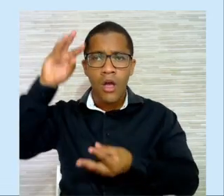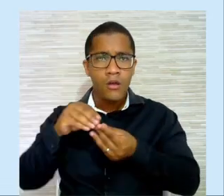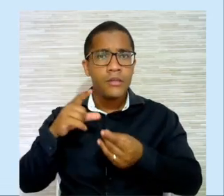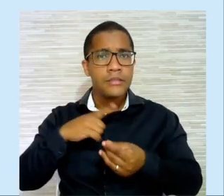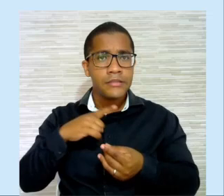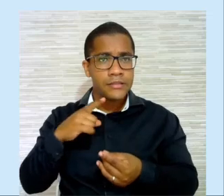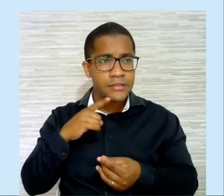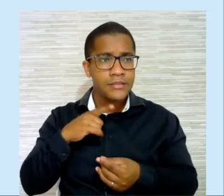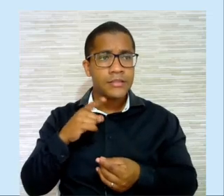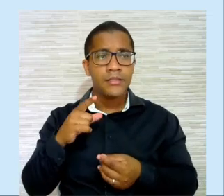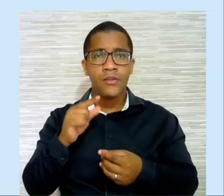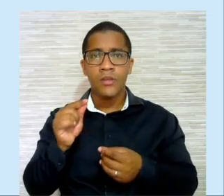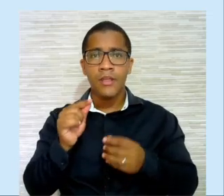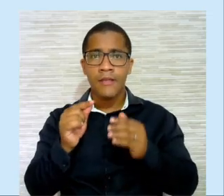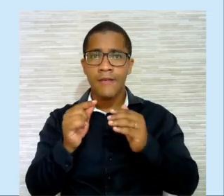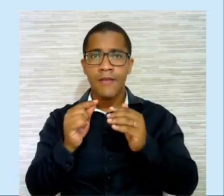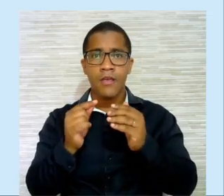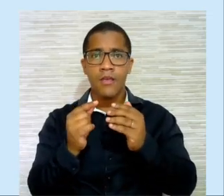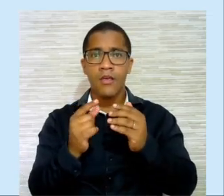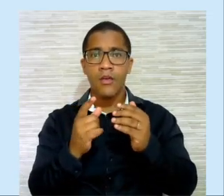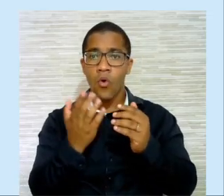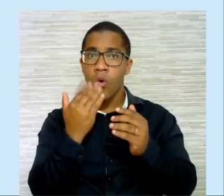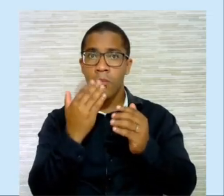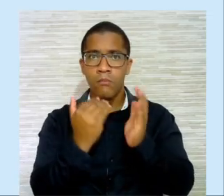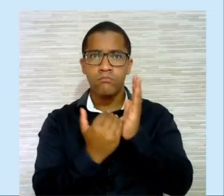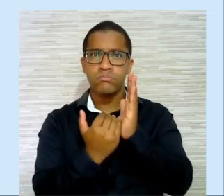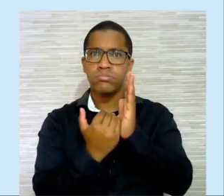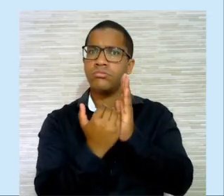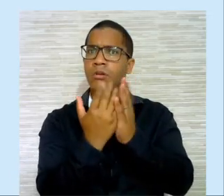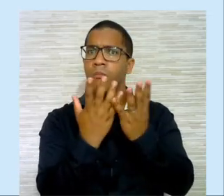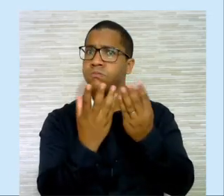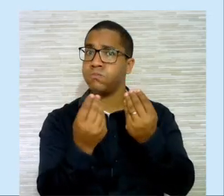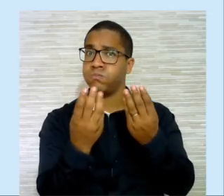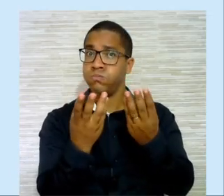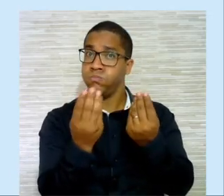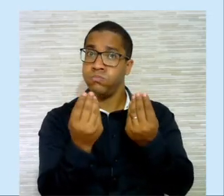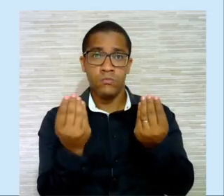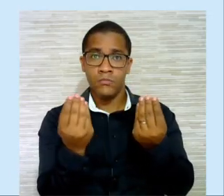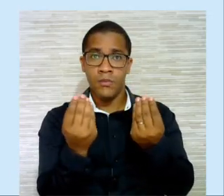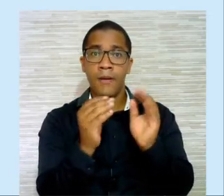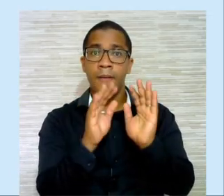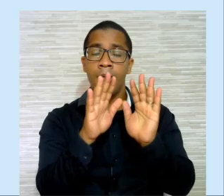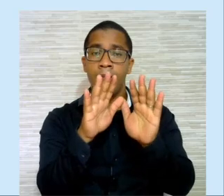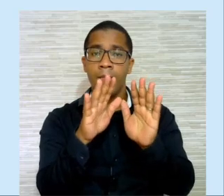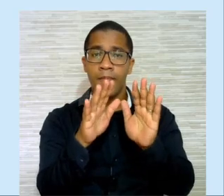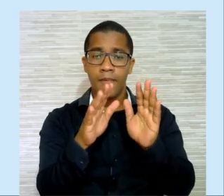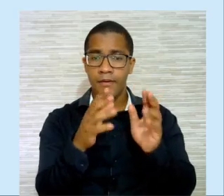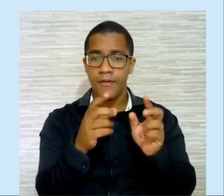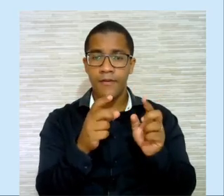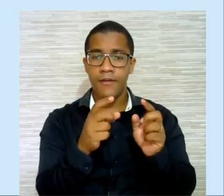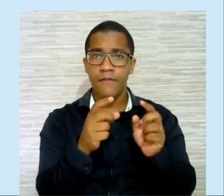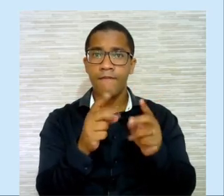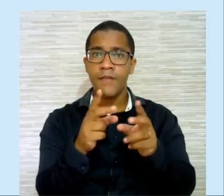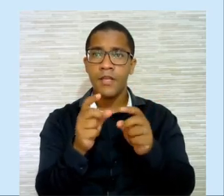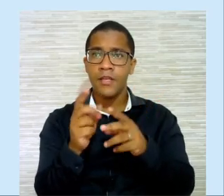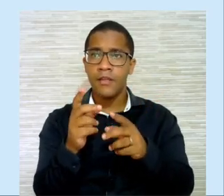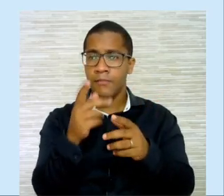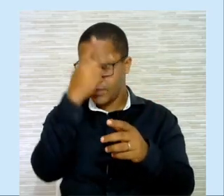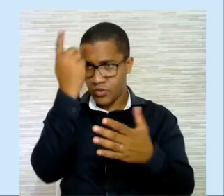que existe uma superlotação desses alimentos no nosso país. Então, o consumo ele fica cada vez